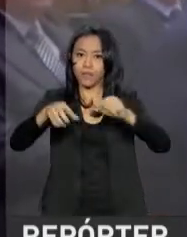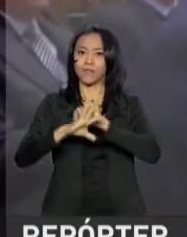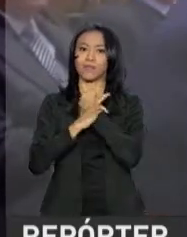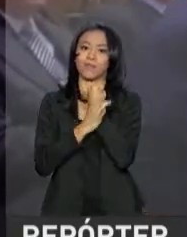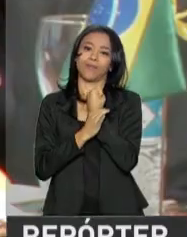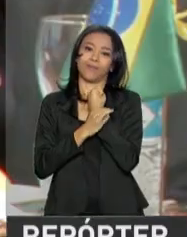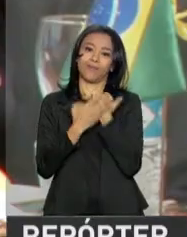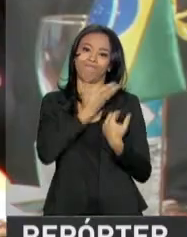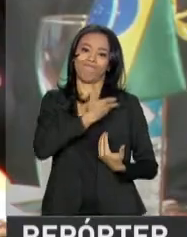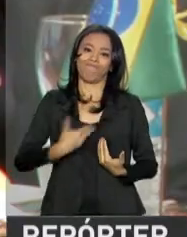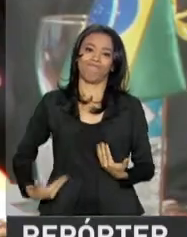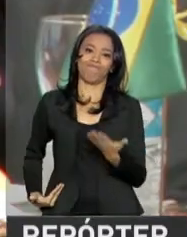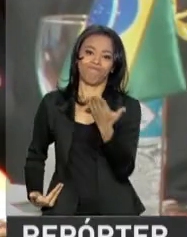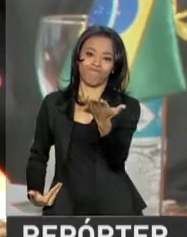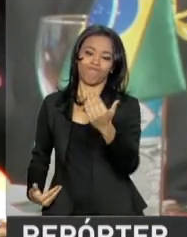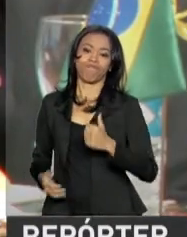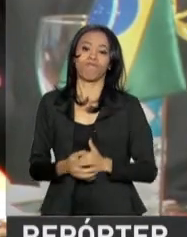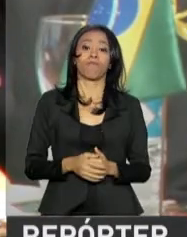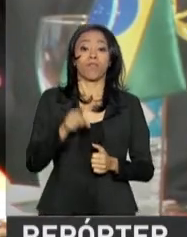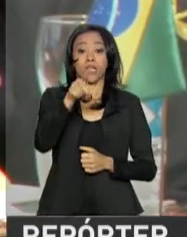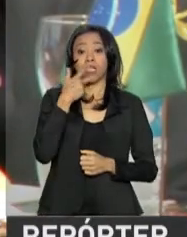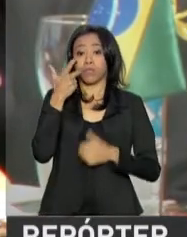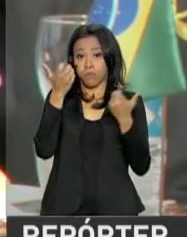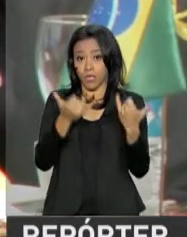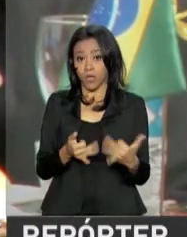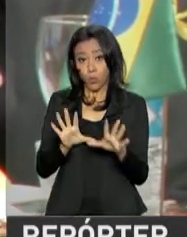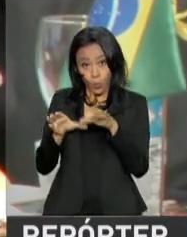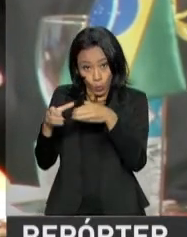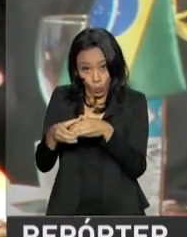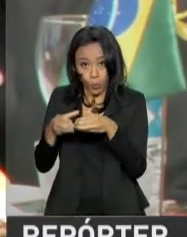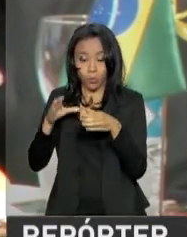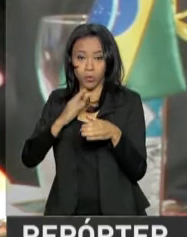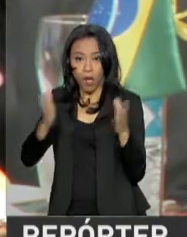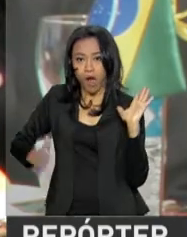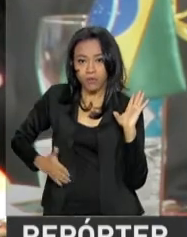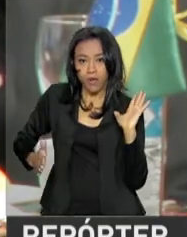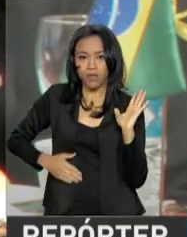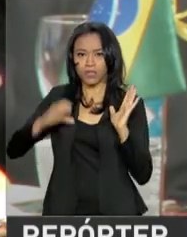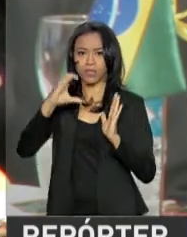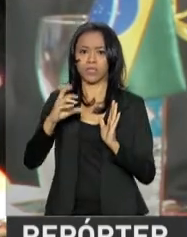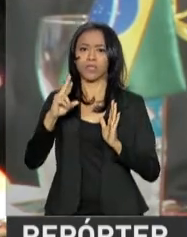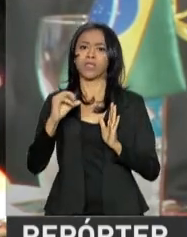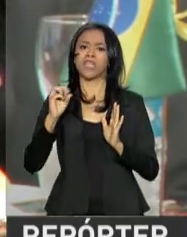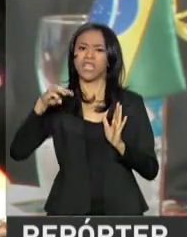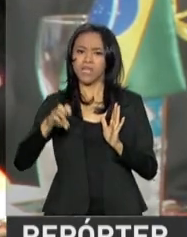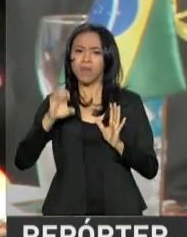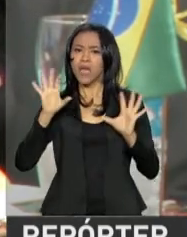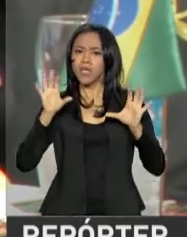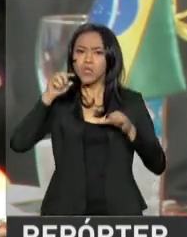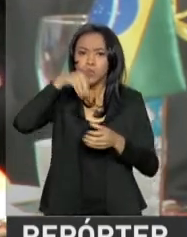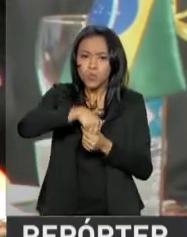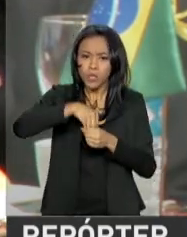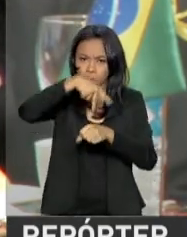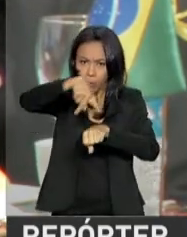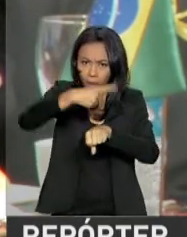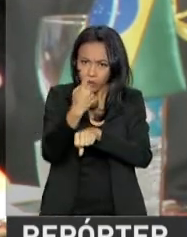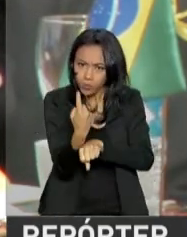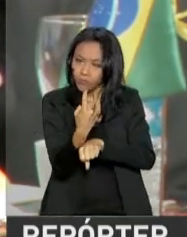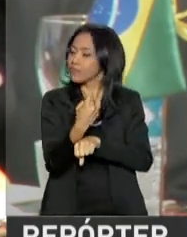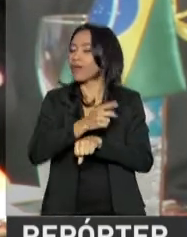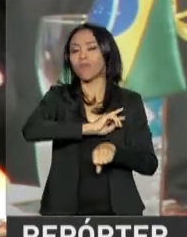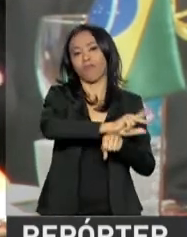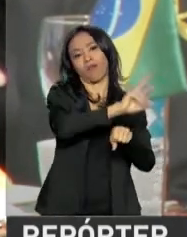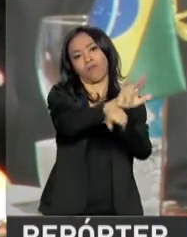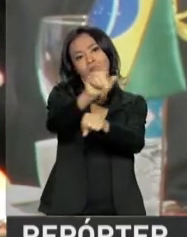pública o crime organizado hoje não é mais nacional ele é transnacional ele agride valores não apenas